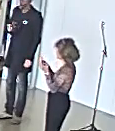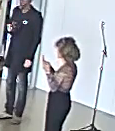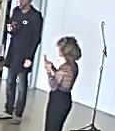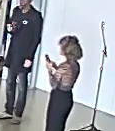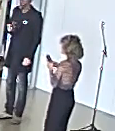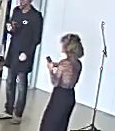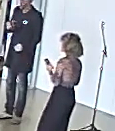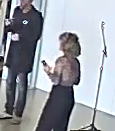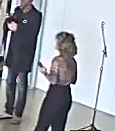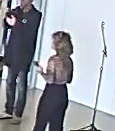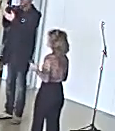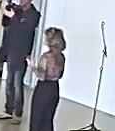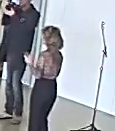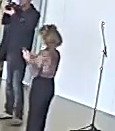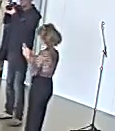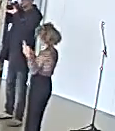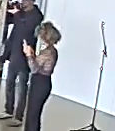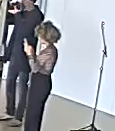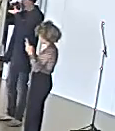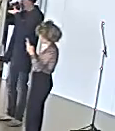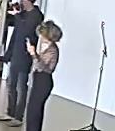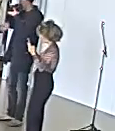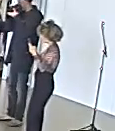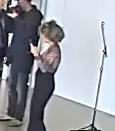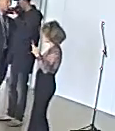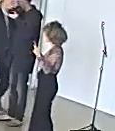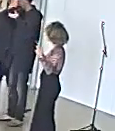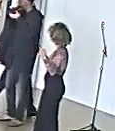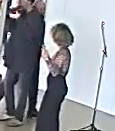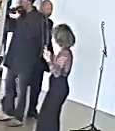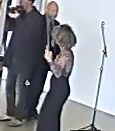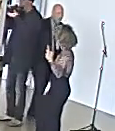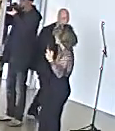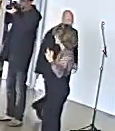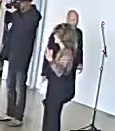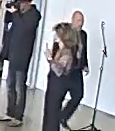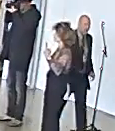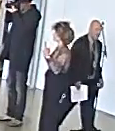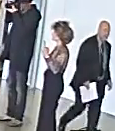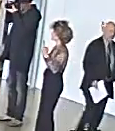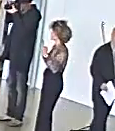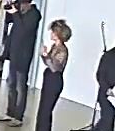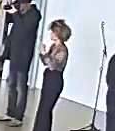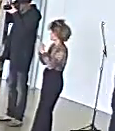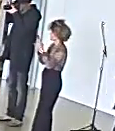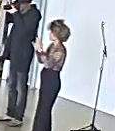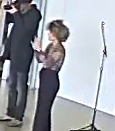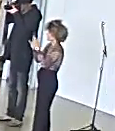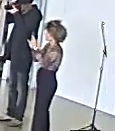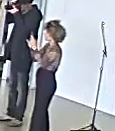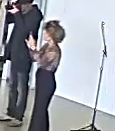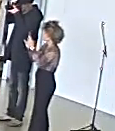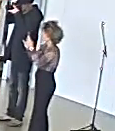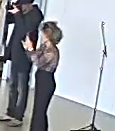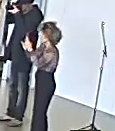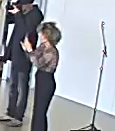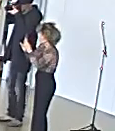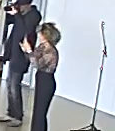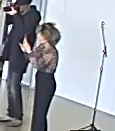Né? Qual seria o significado e qual a sua importância? E lá encontrei a seguinte